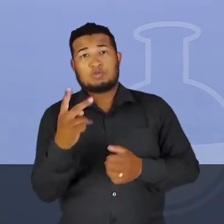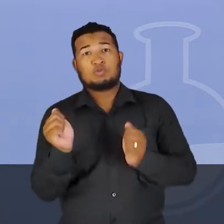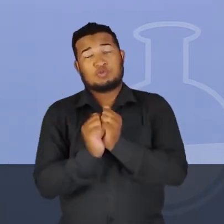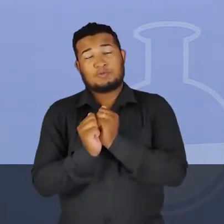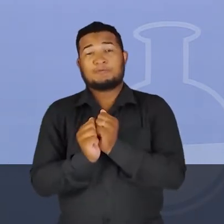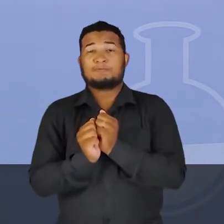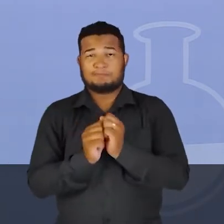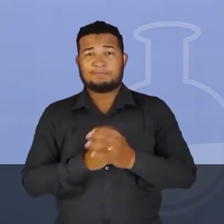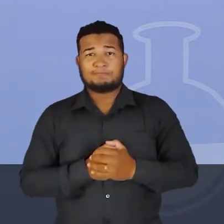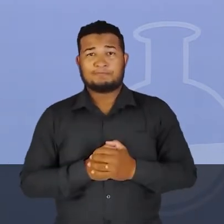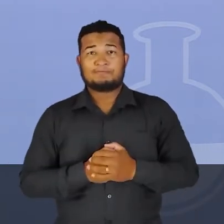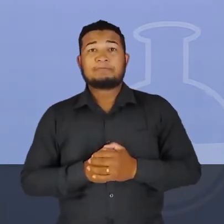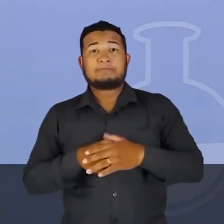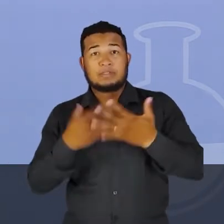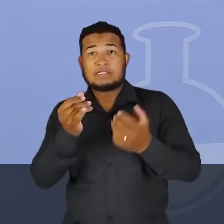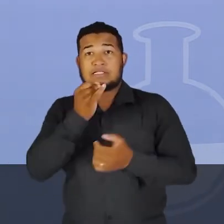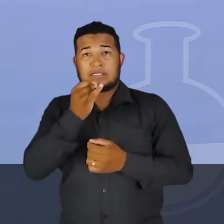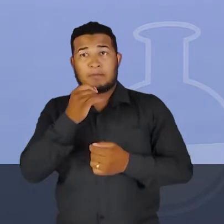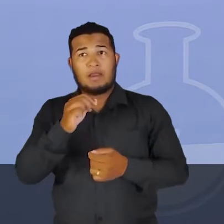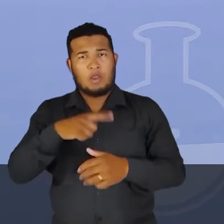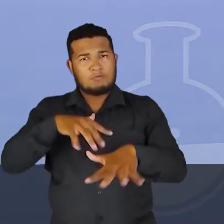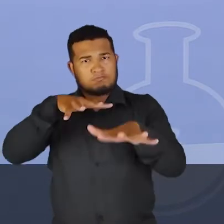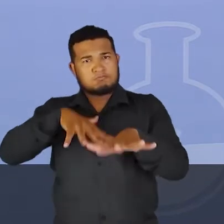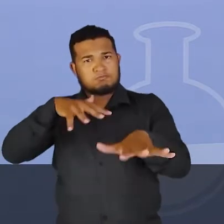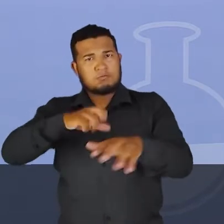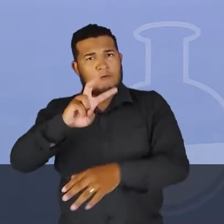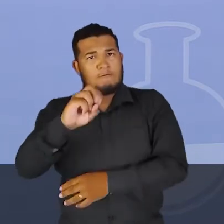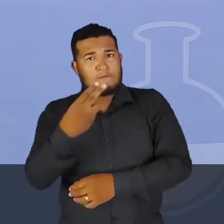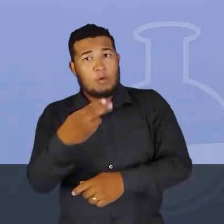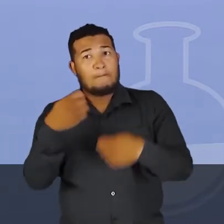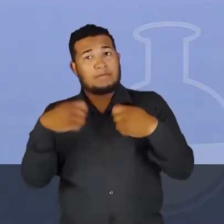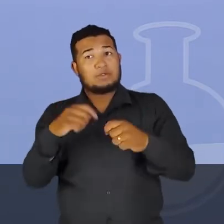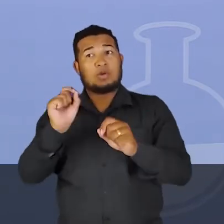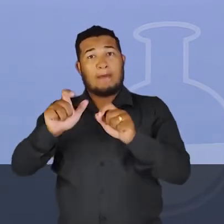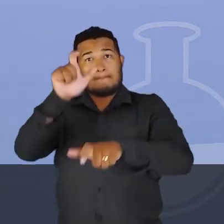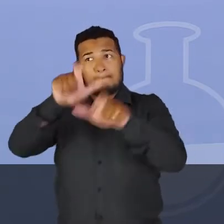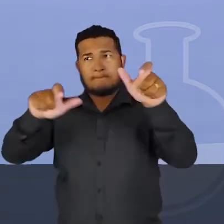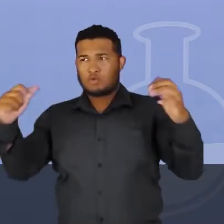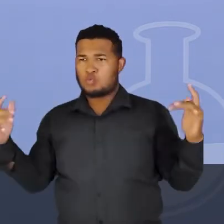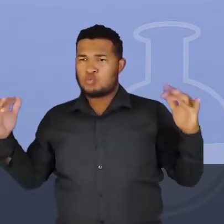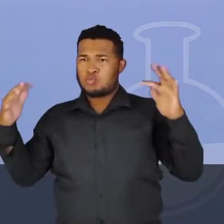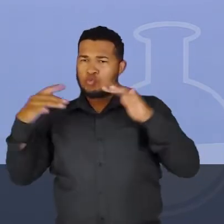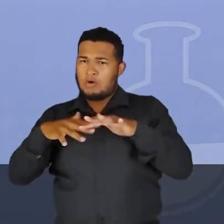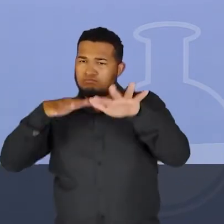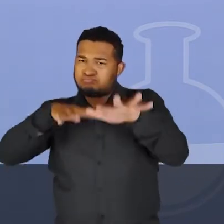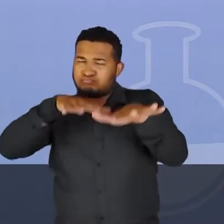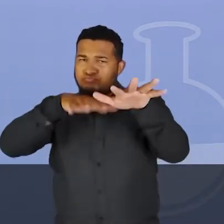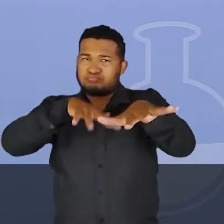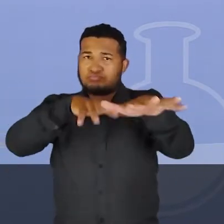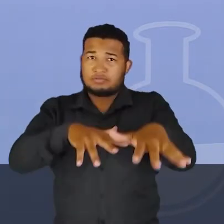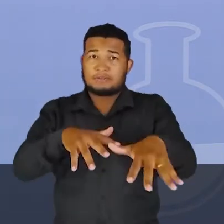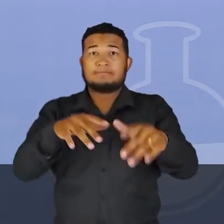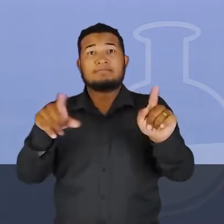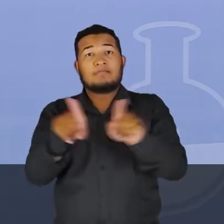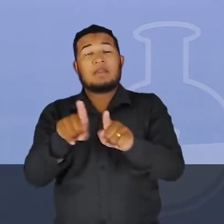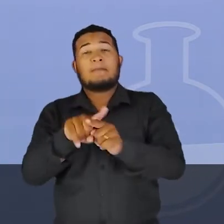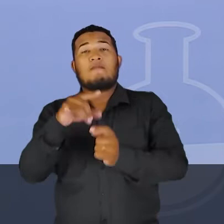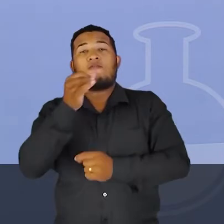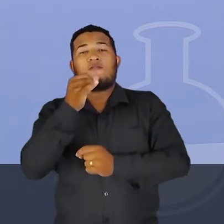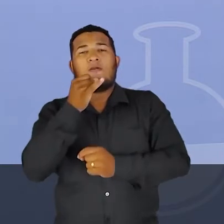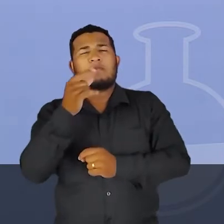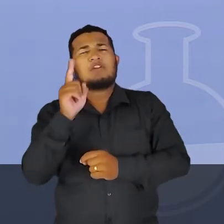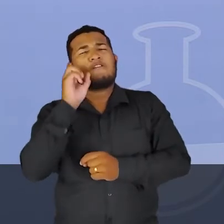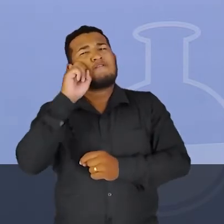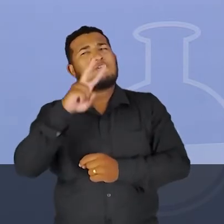dos dois. Então, quando eu vou fazer um movimento, eu preciso mobilizar pessoas, eu preciso... quantas vezes você deve